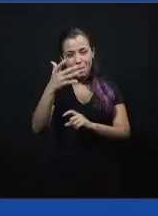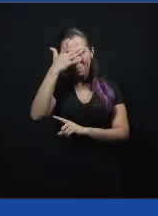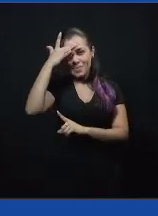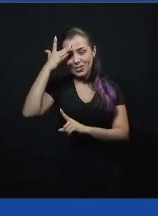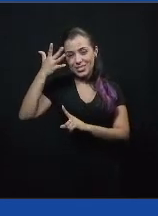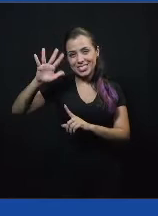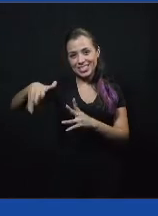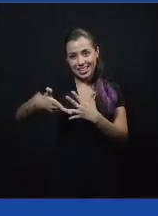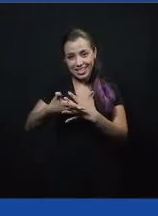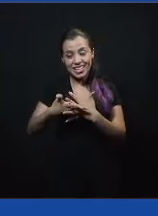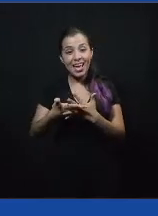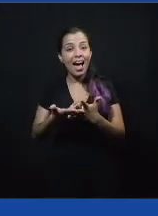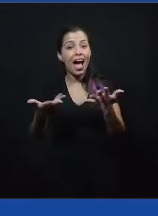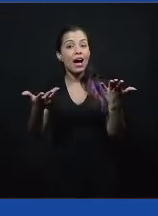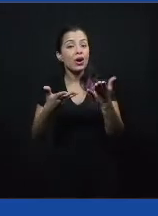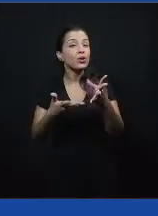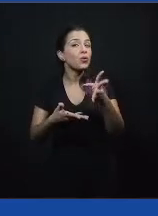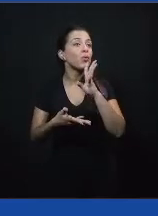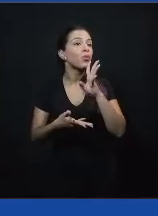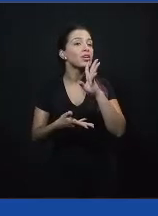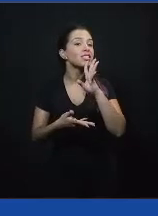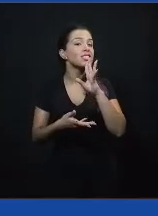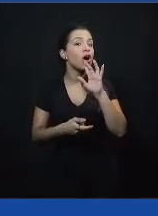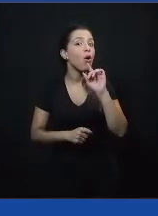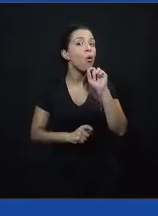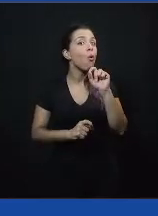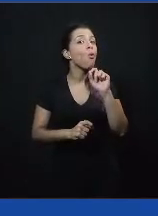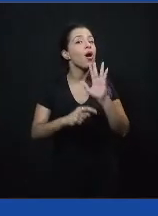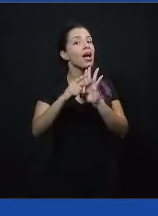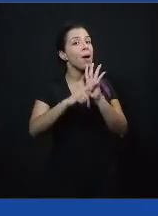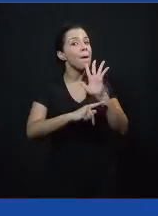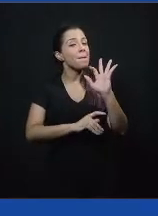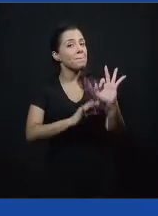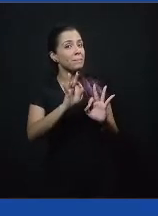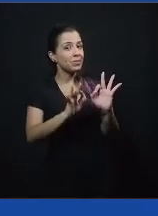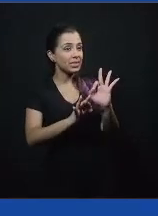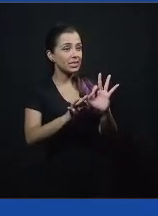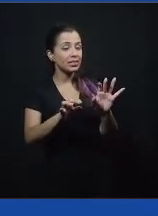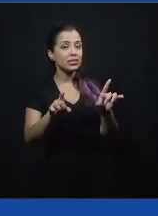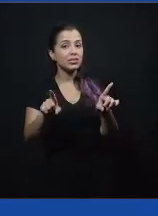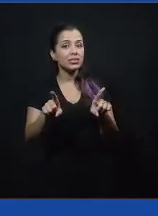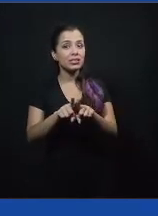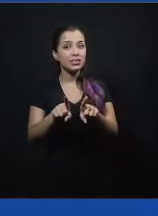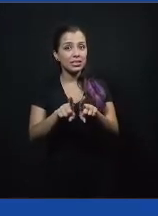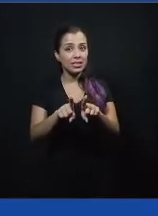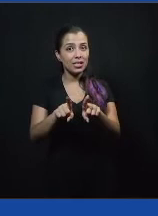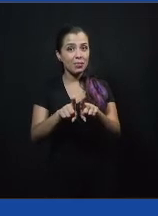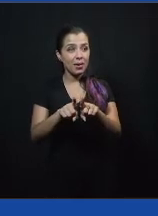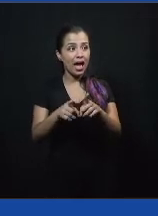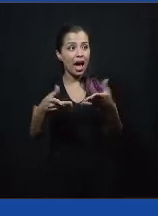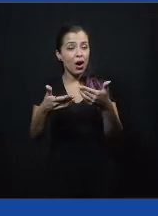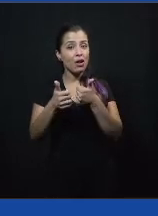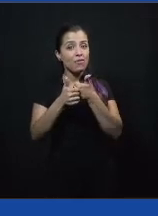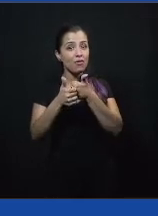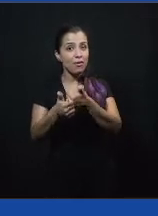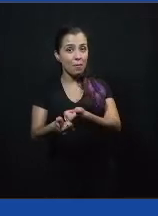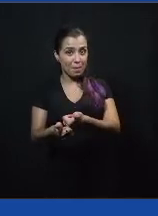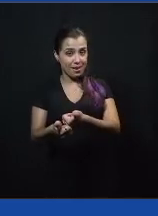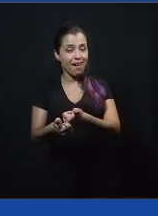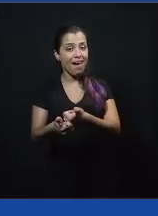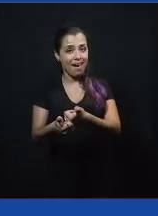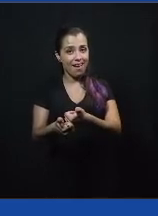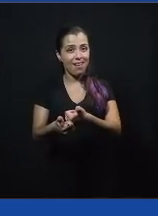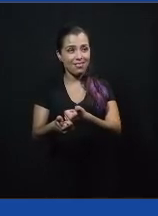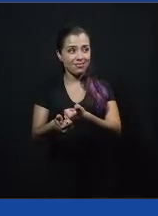Nada melhor do que a gente conhecer um pouquinho sobre o esse projeto e a Vanessa é uma